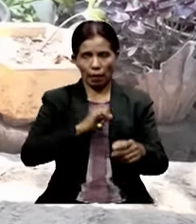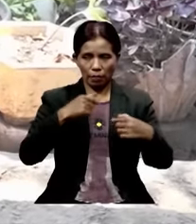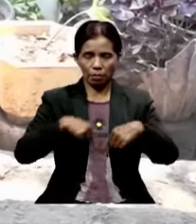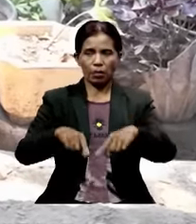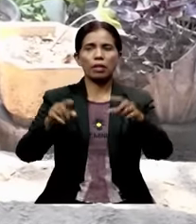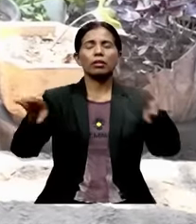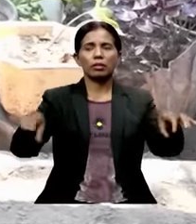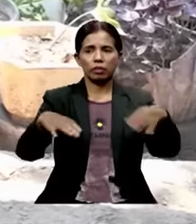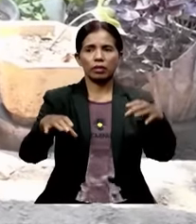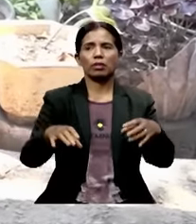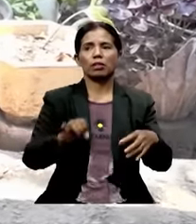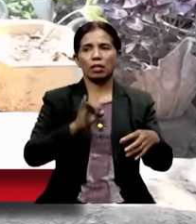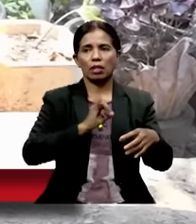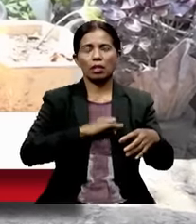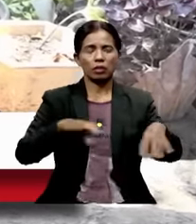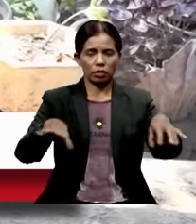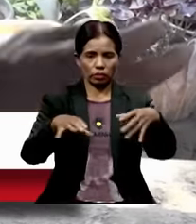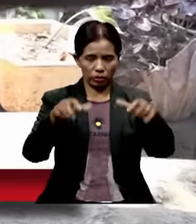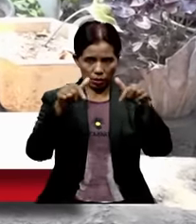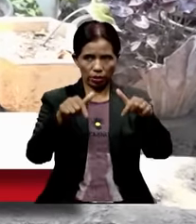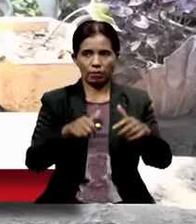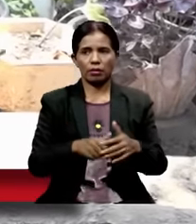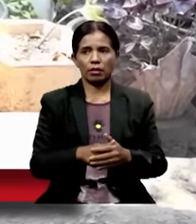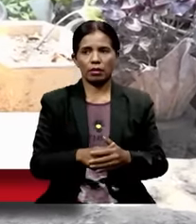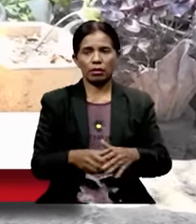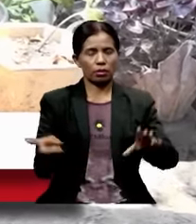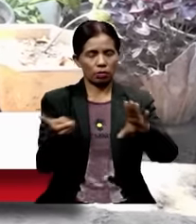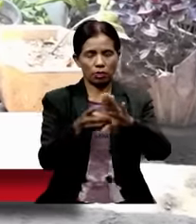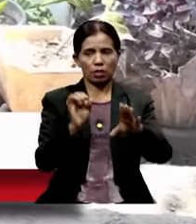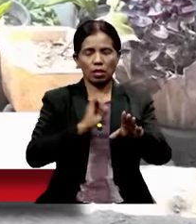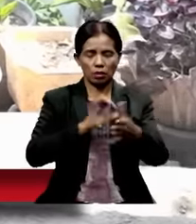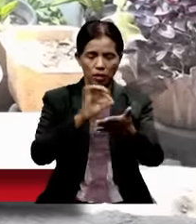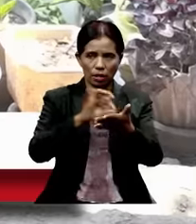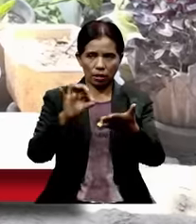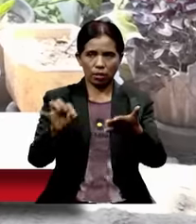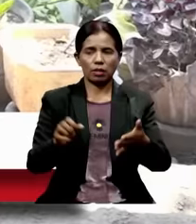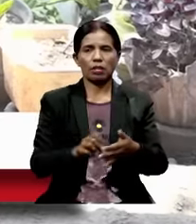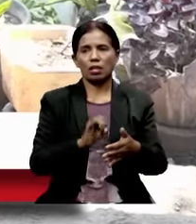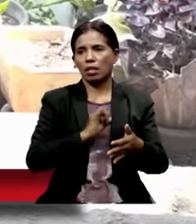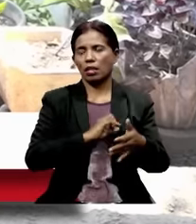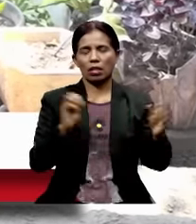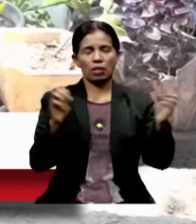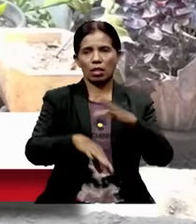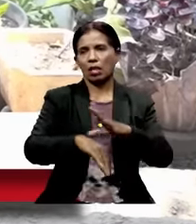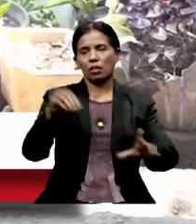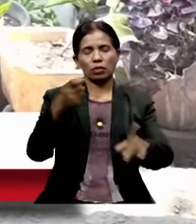imi mai, hau si servizu ne. Dokument si ne mai, ma hau asina, hau la ba, hau la saus ne.